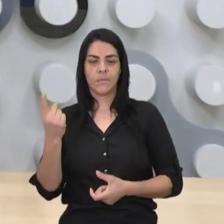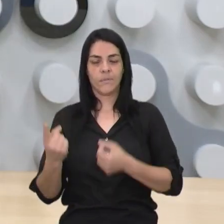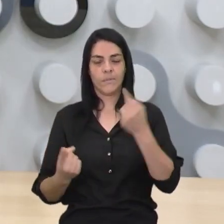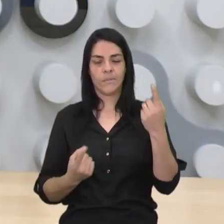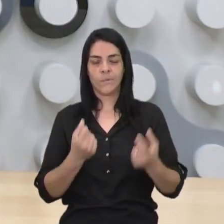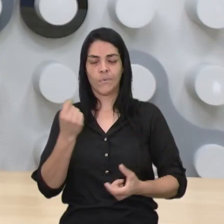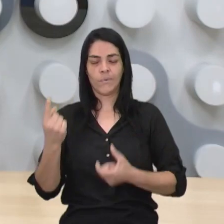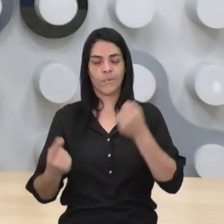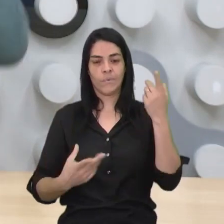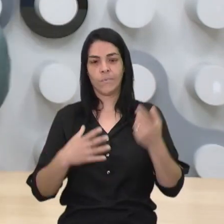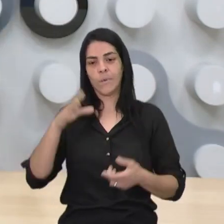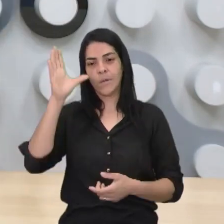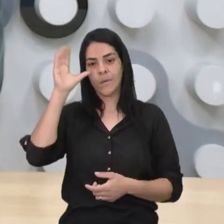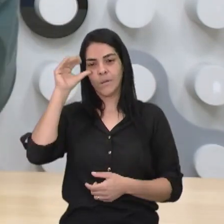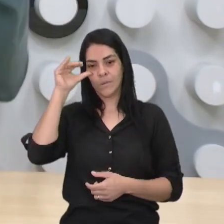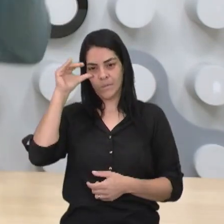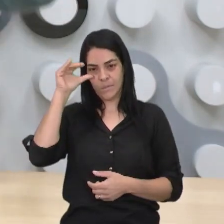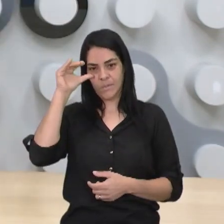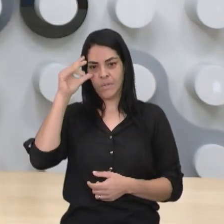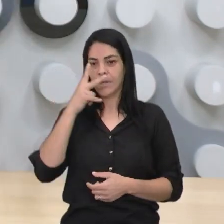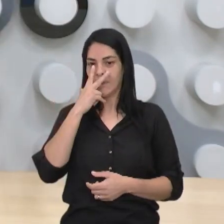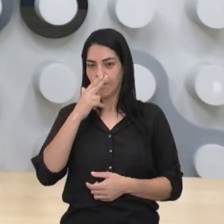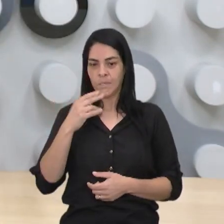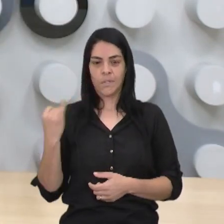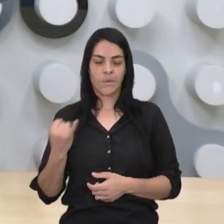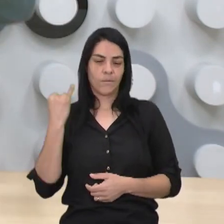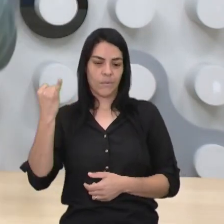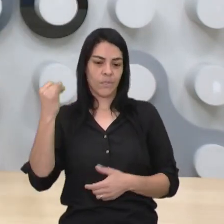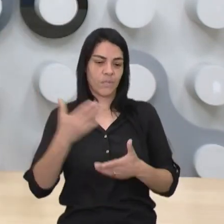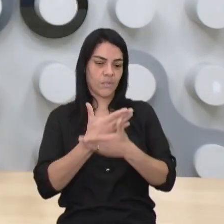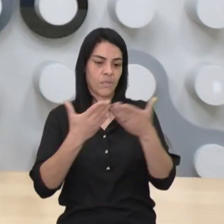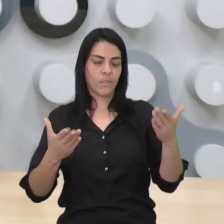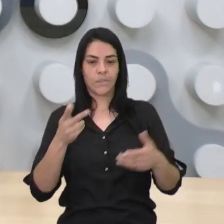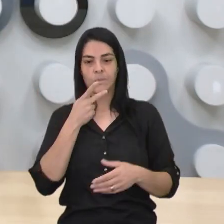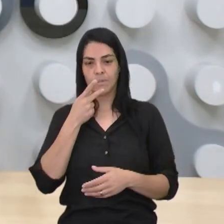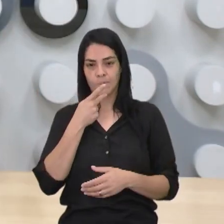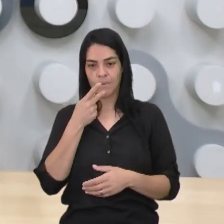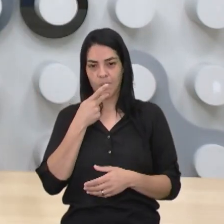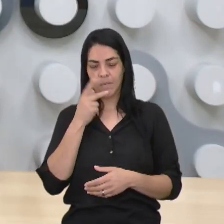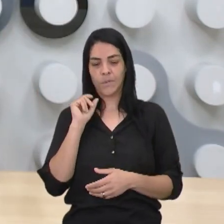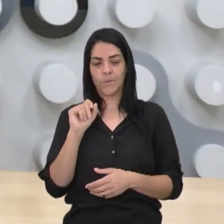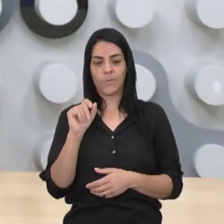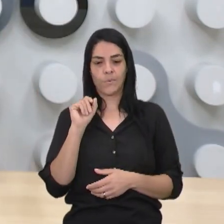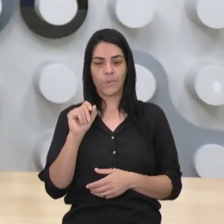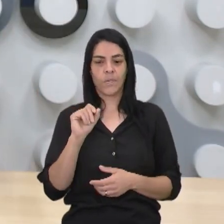curiosidades, porque eu acho que é importante, né? Já que a gente está falando aí sobre a questão